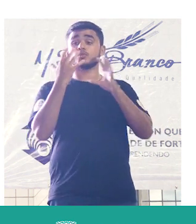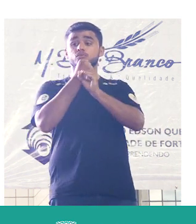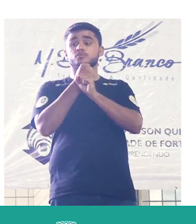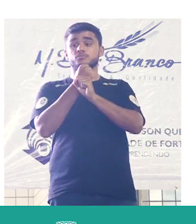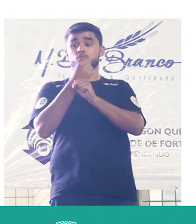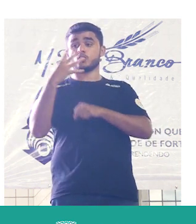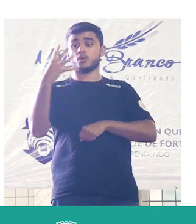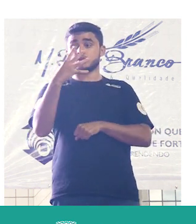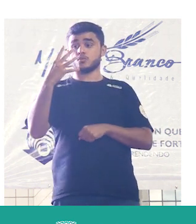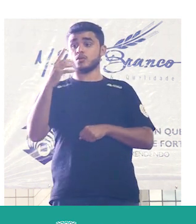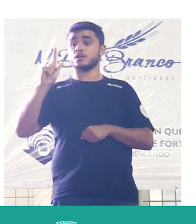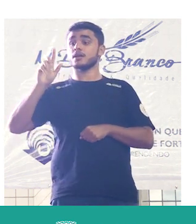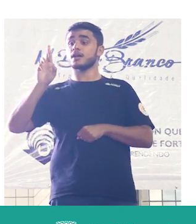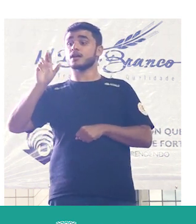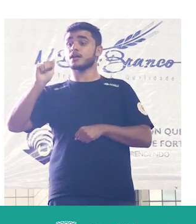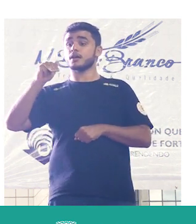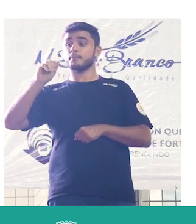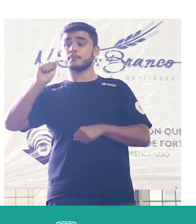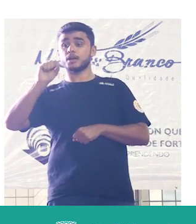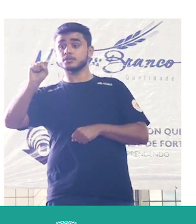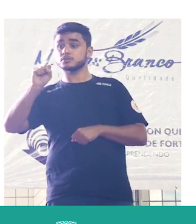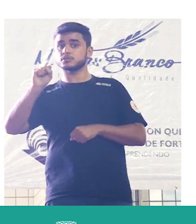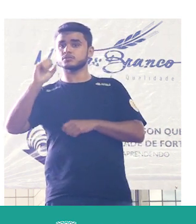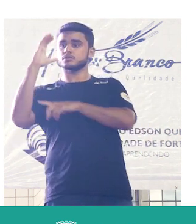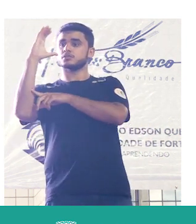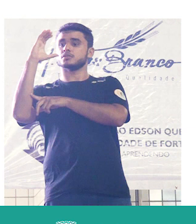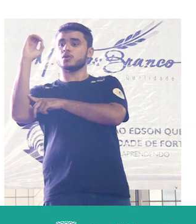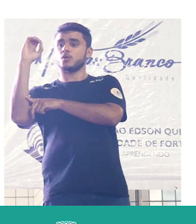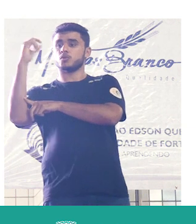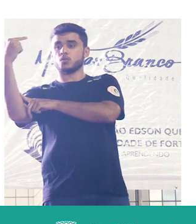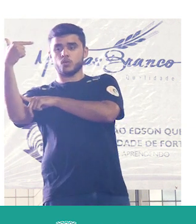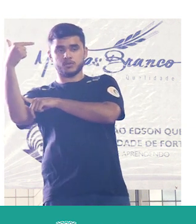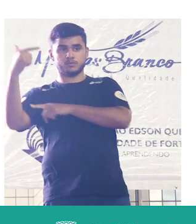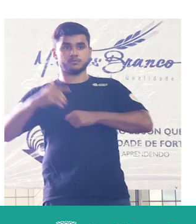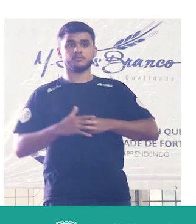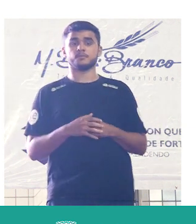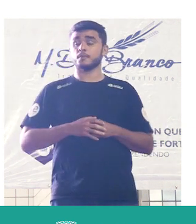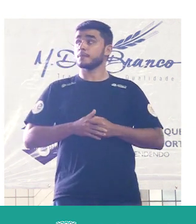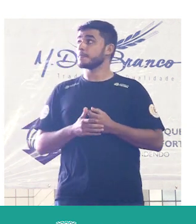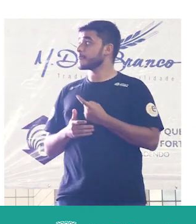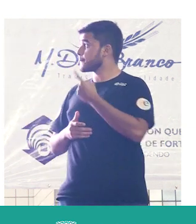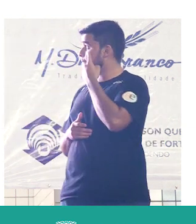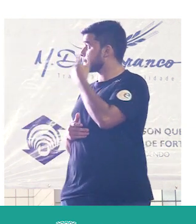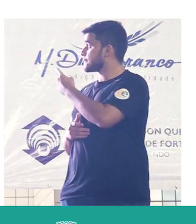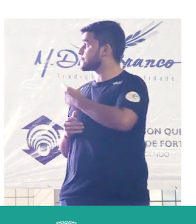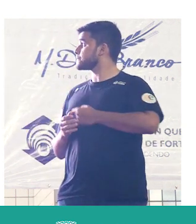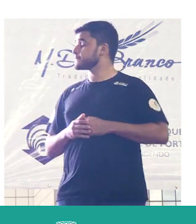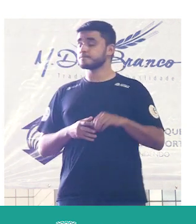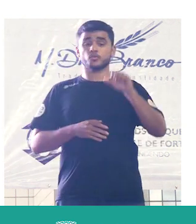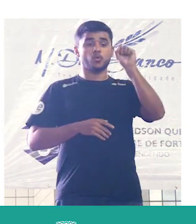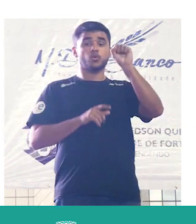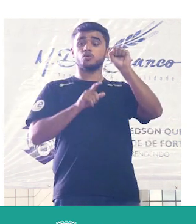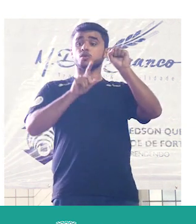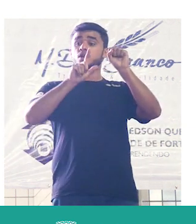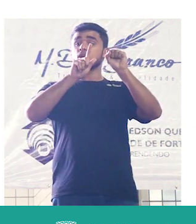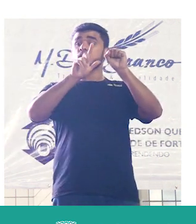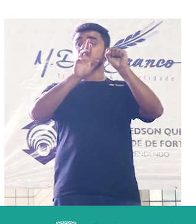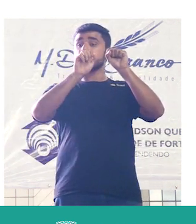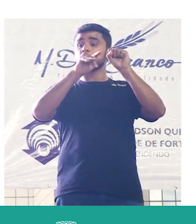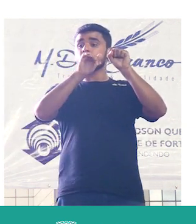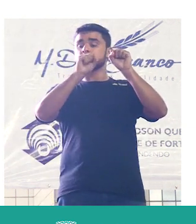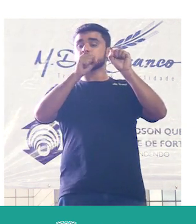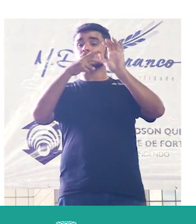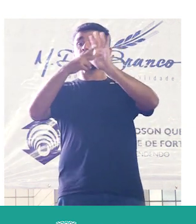gramas de CO2. 8 gramas de óxido de cobre produziria quanto de CO2?